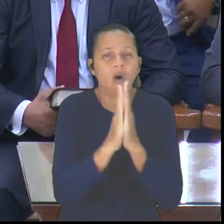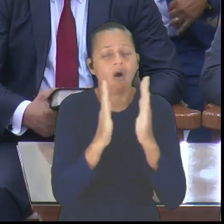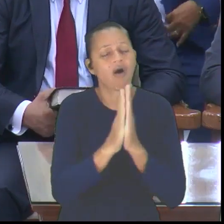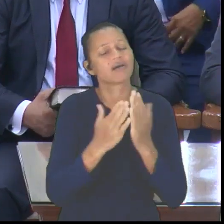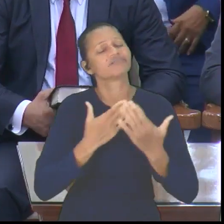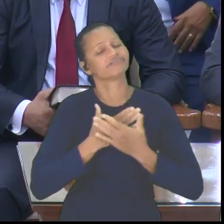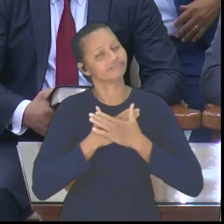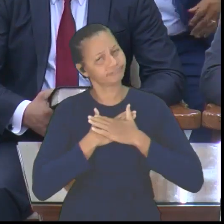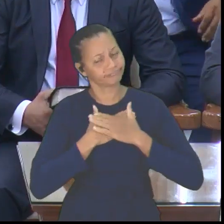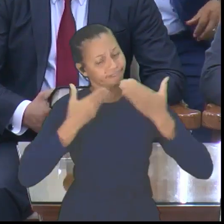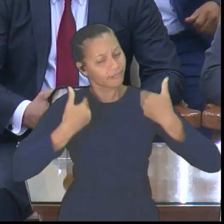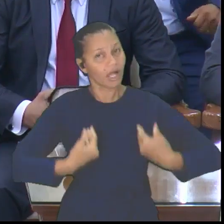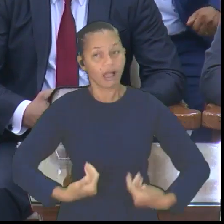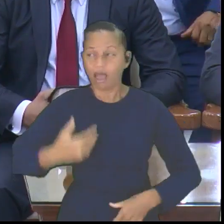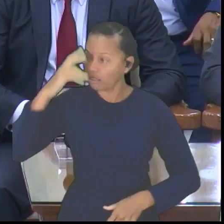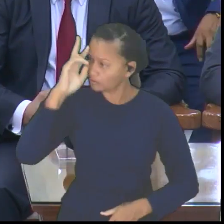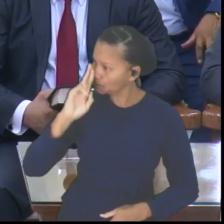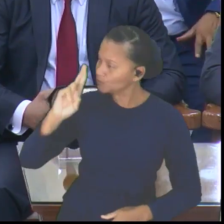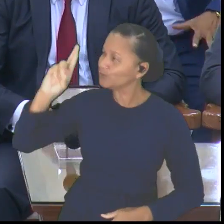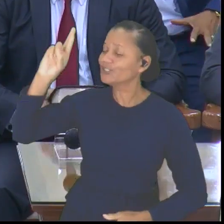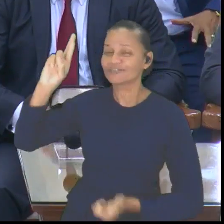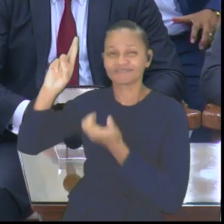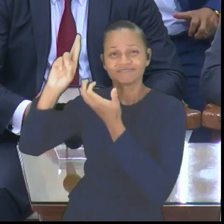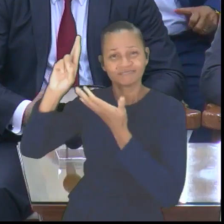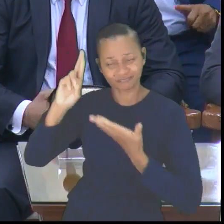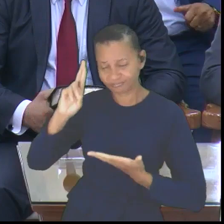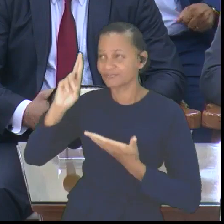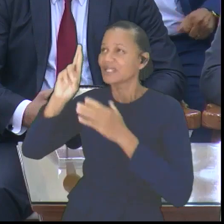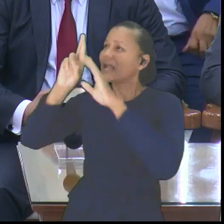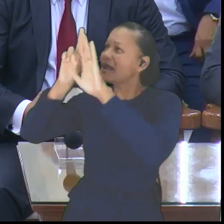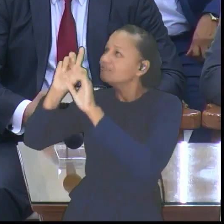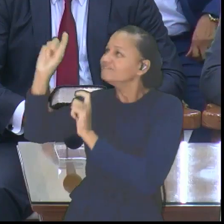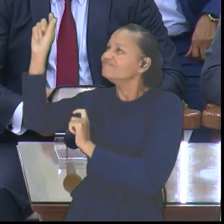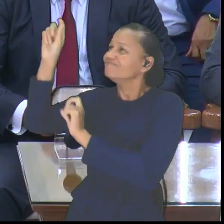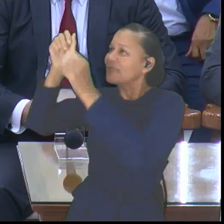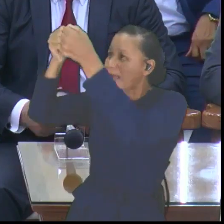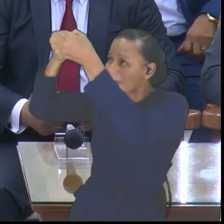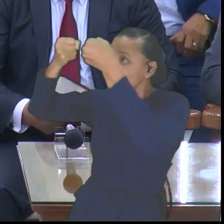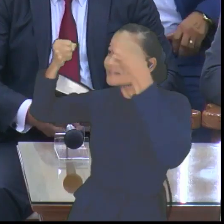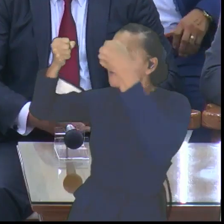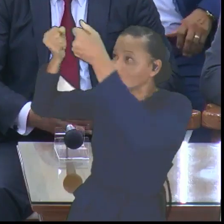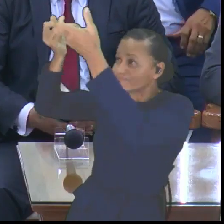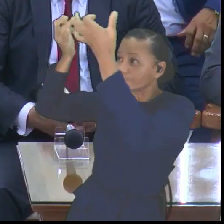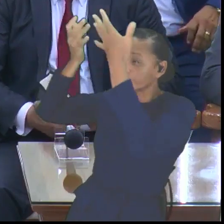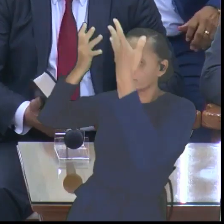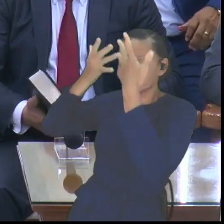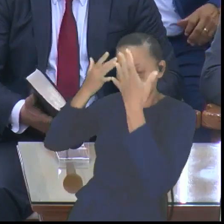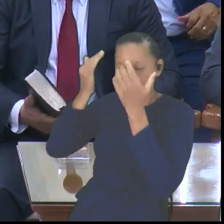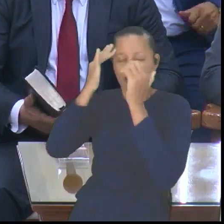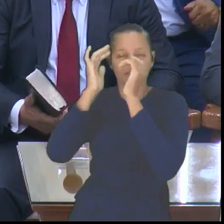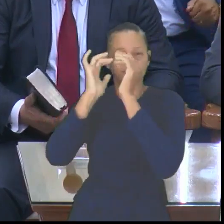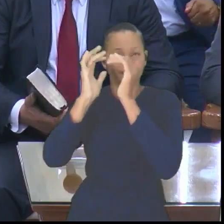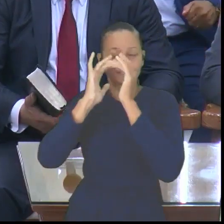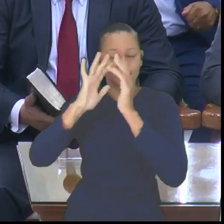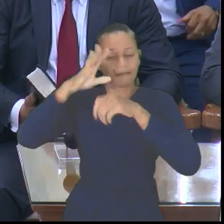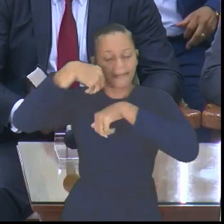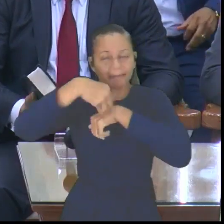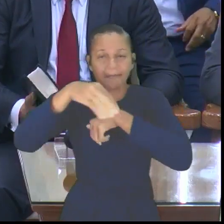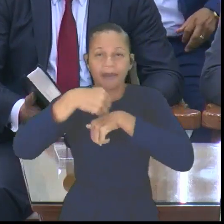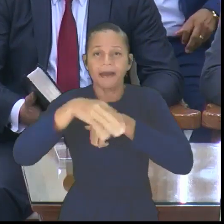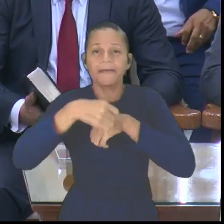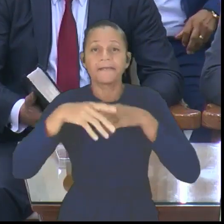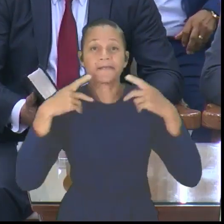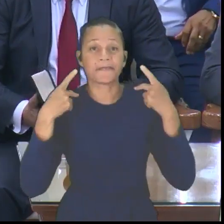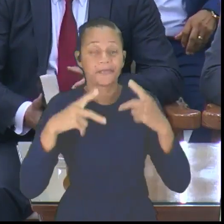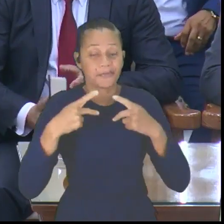nós, para que o Senhor nos abra a porta da palavra. Amém, irmãos? Meus irmãos, eu quero